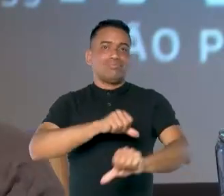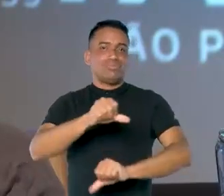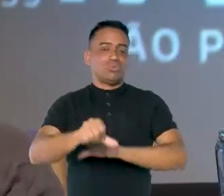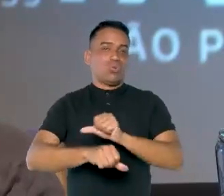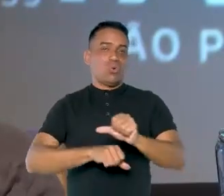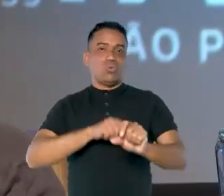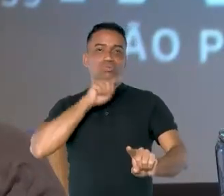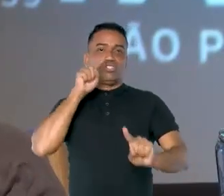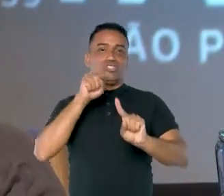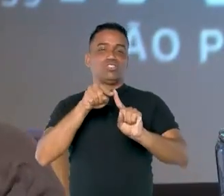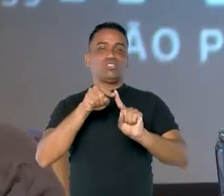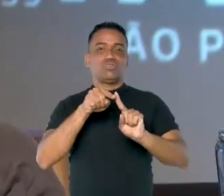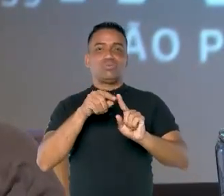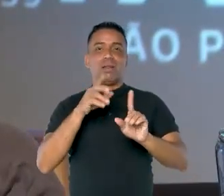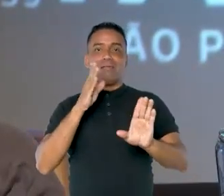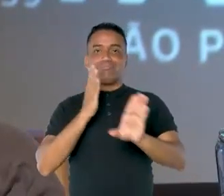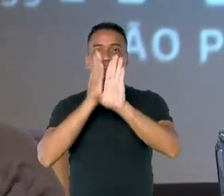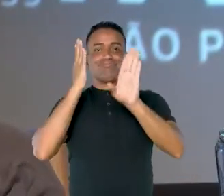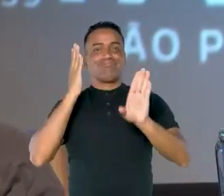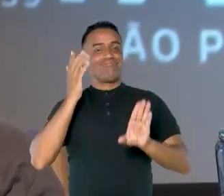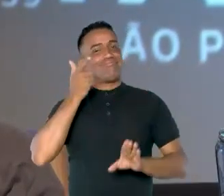eles.